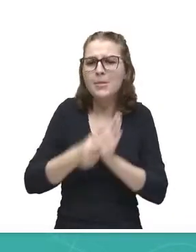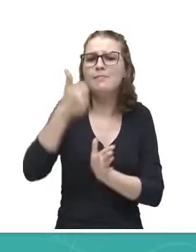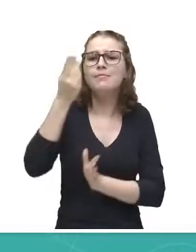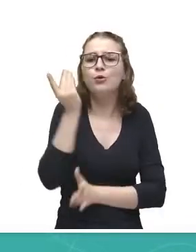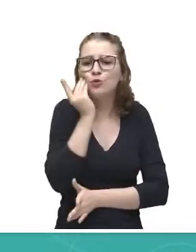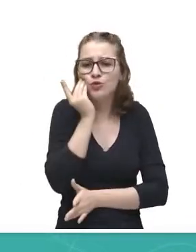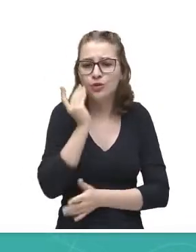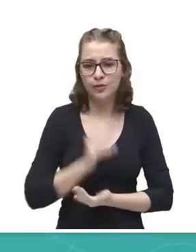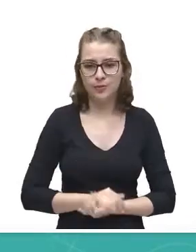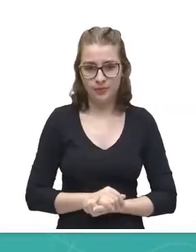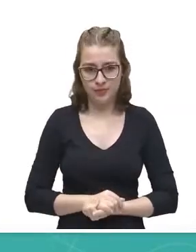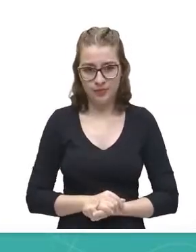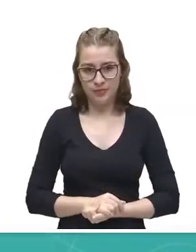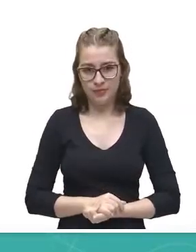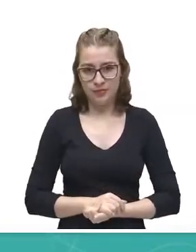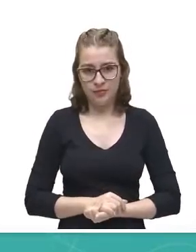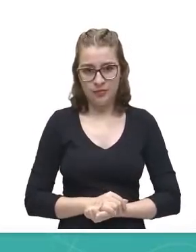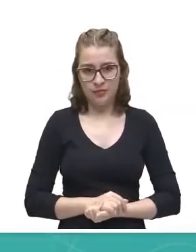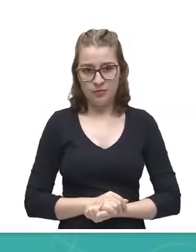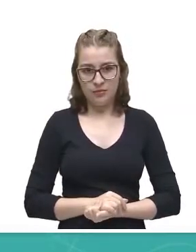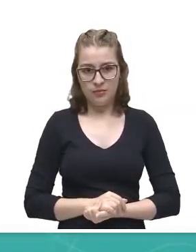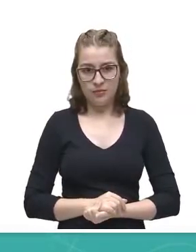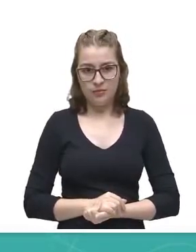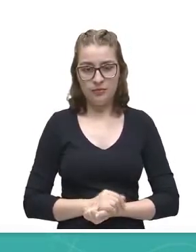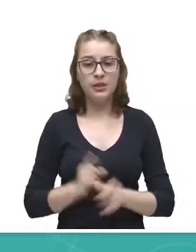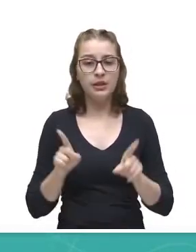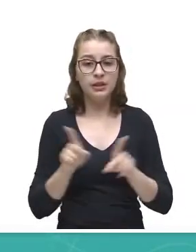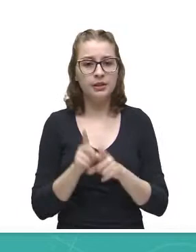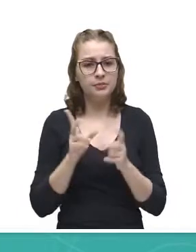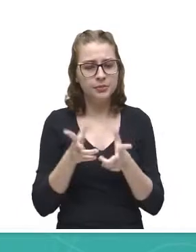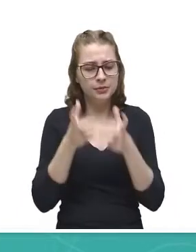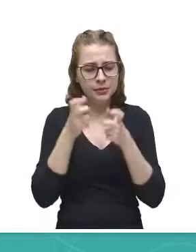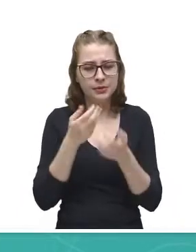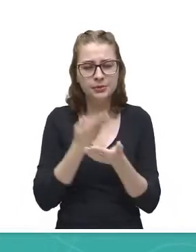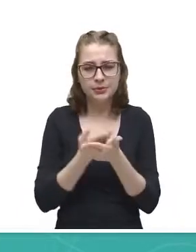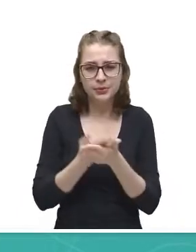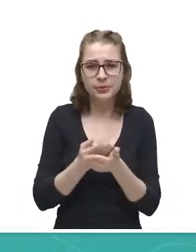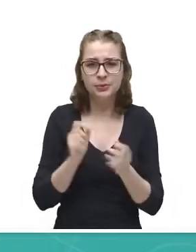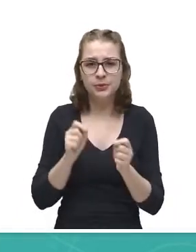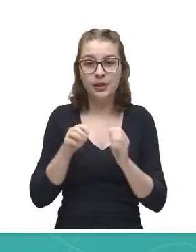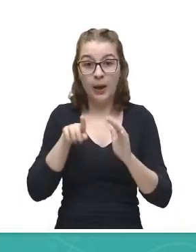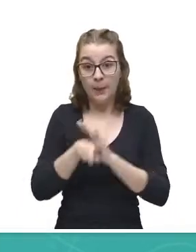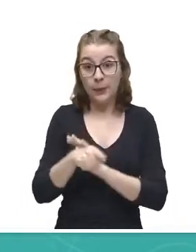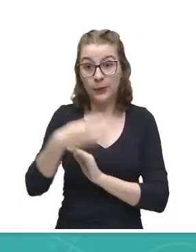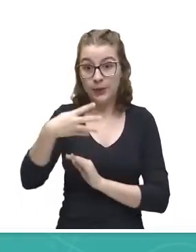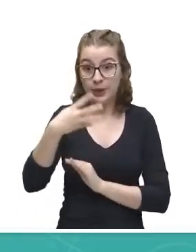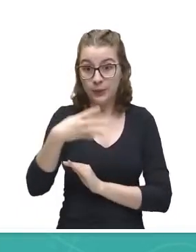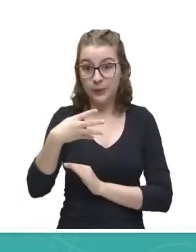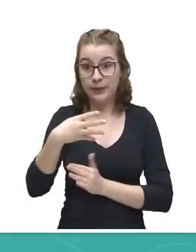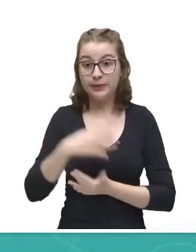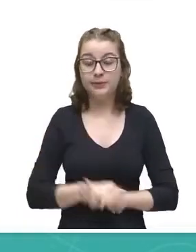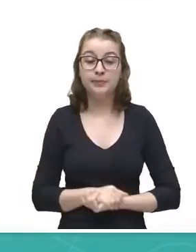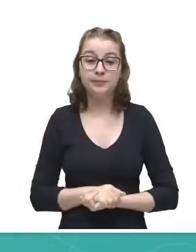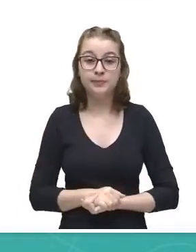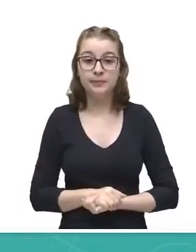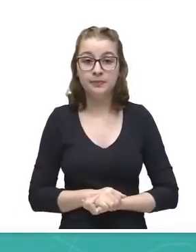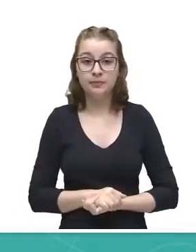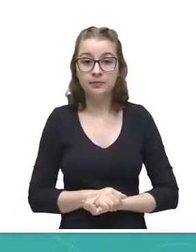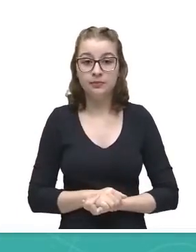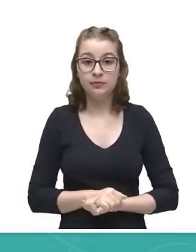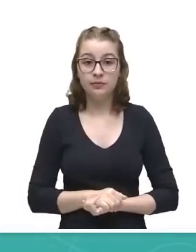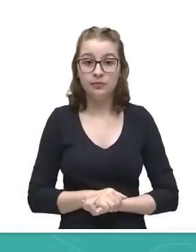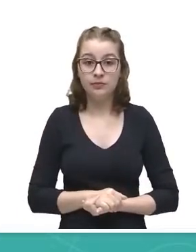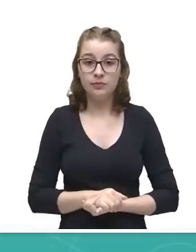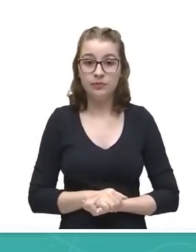E também nós verificamos aí, né, a questão de número 4, tá? A questão de número 4,